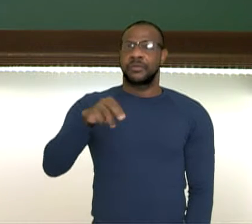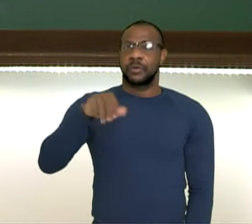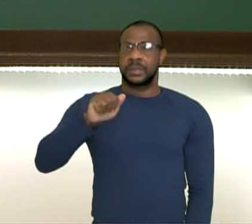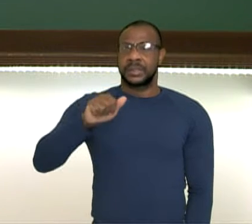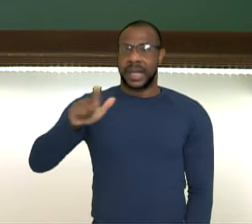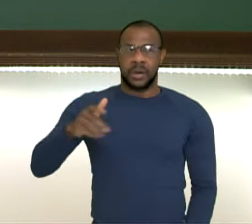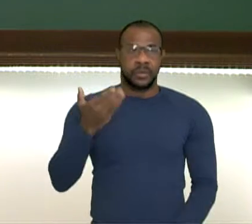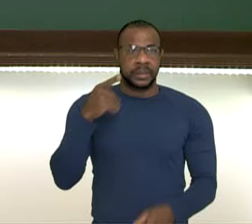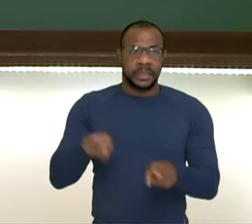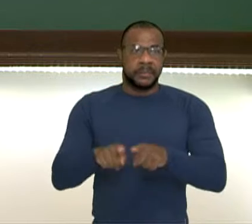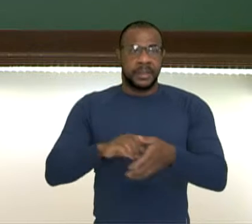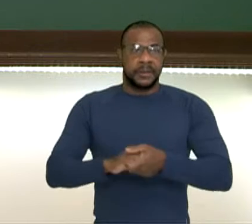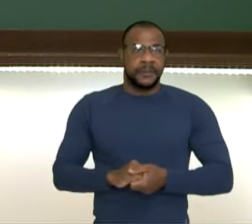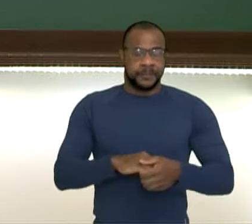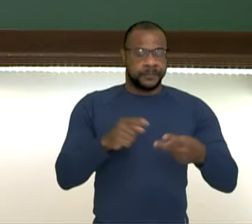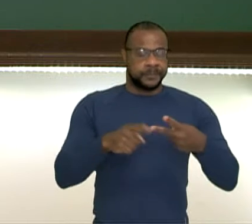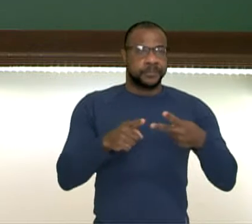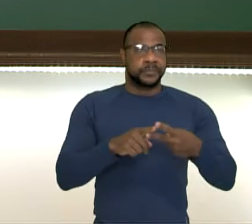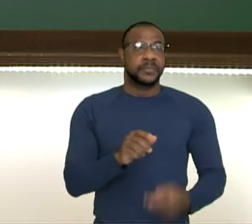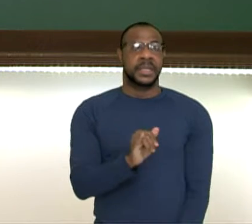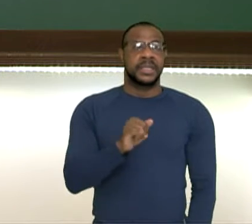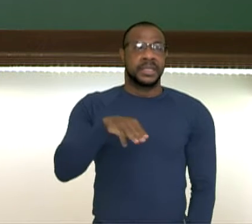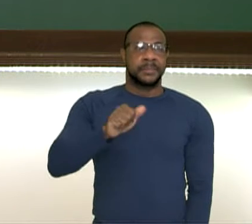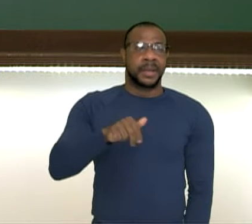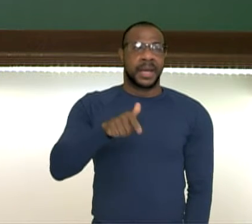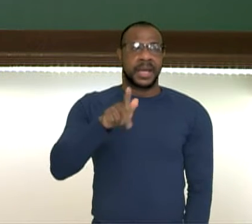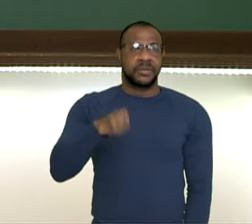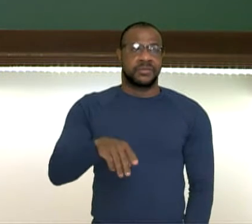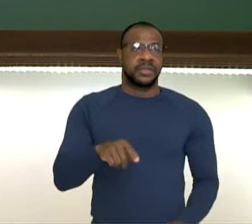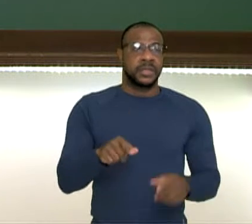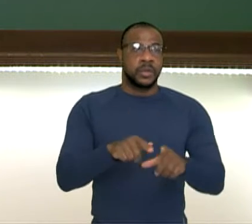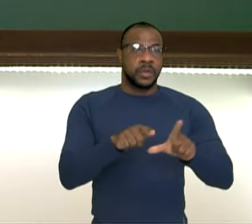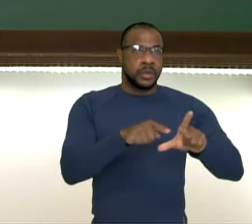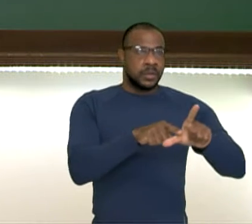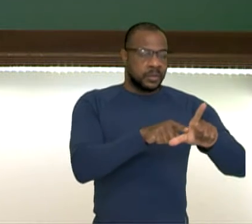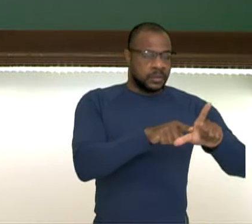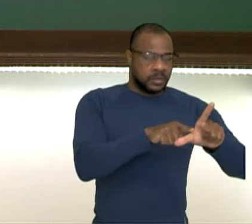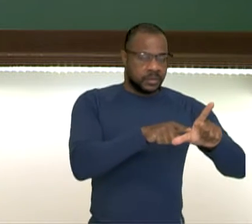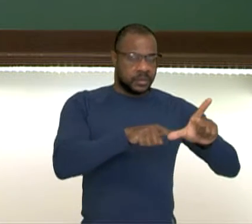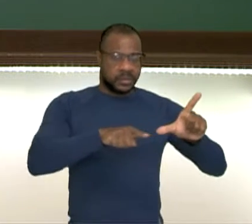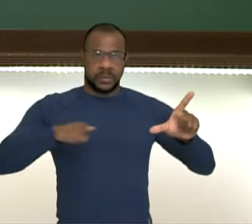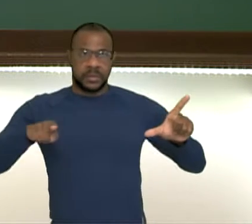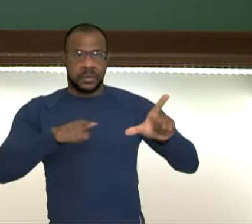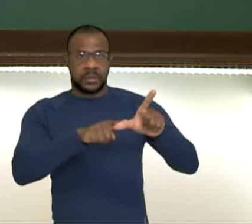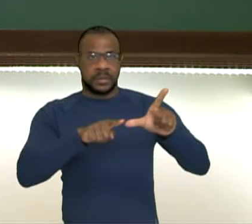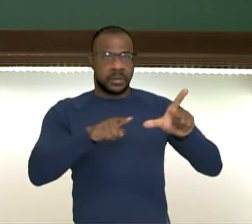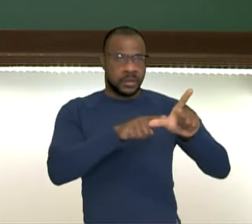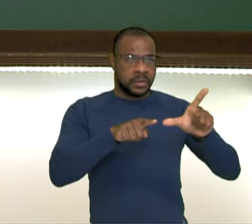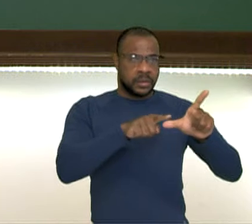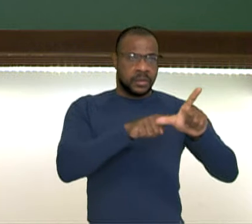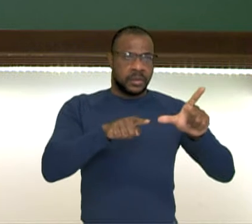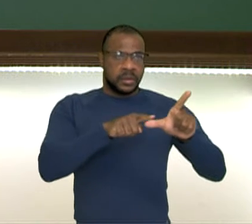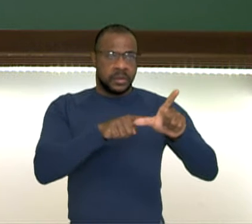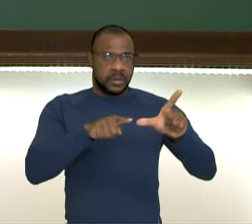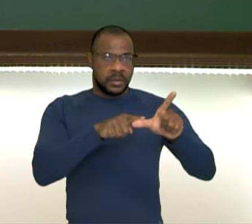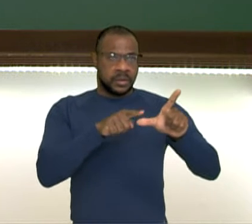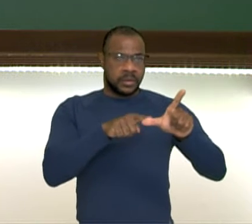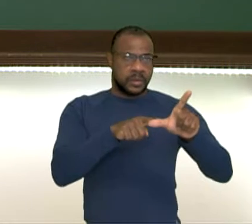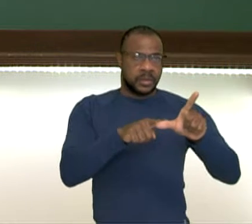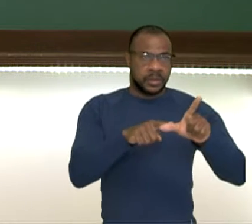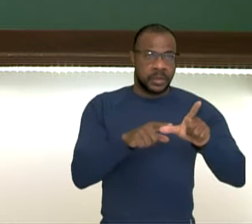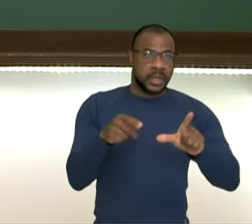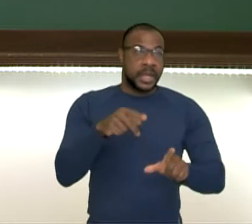e a minha imagem, ela vai estar sempre dentro deste período, onde y pertence aos números